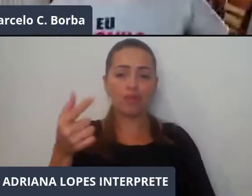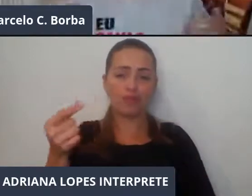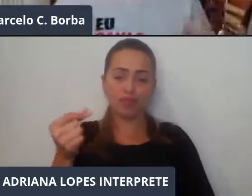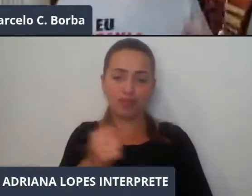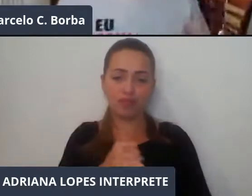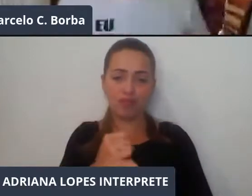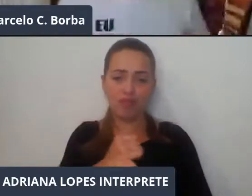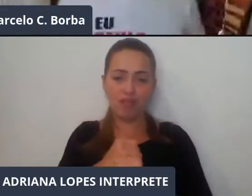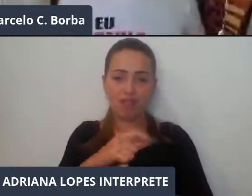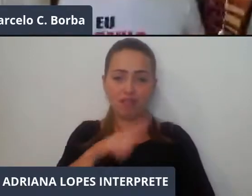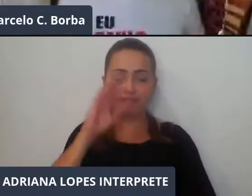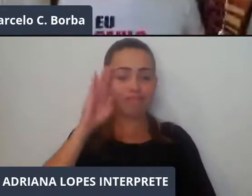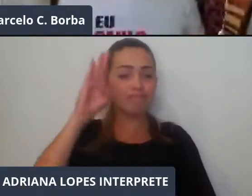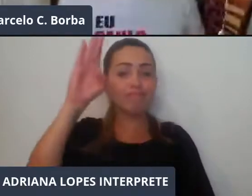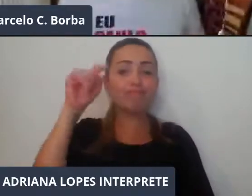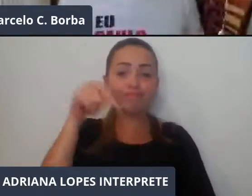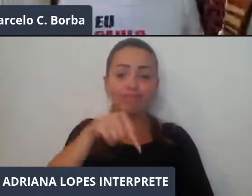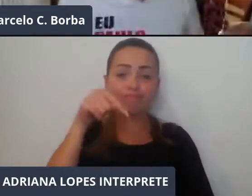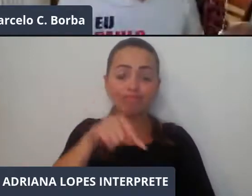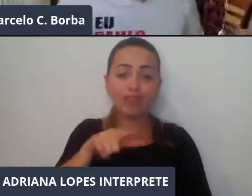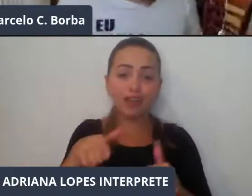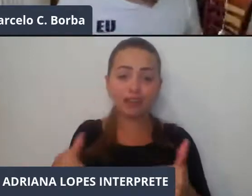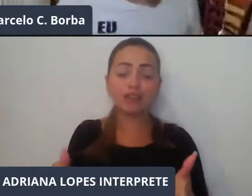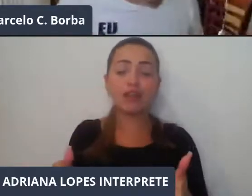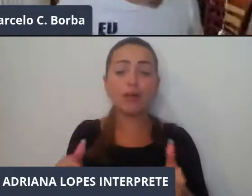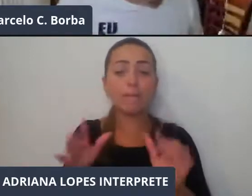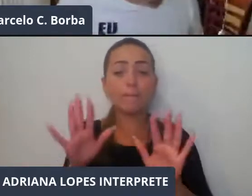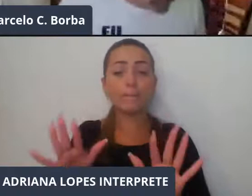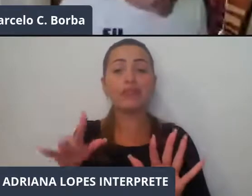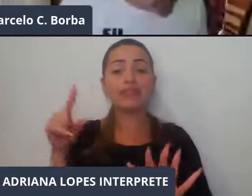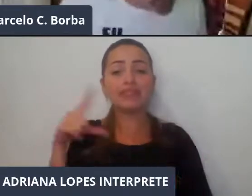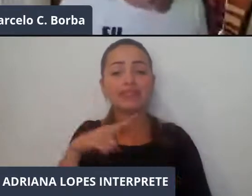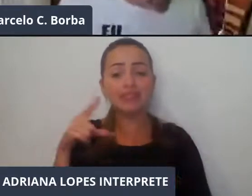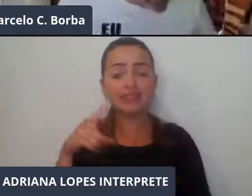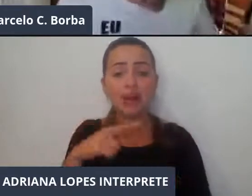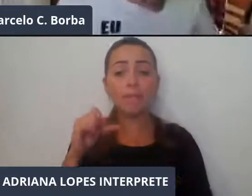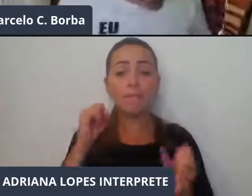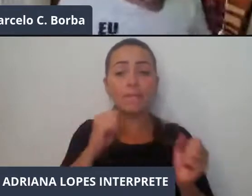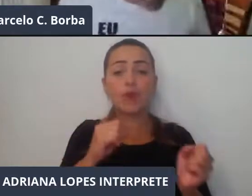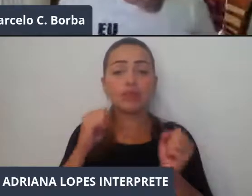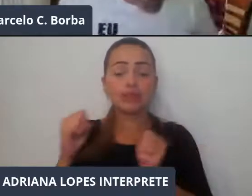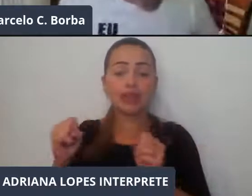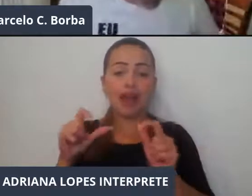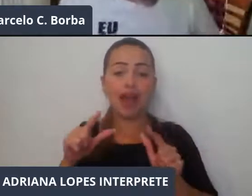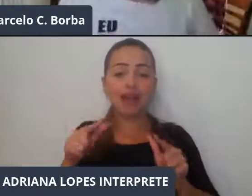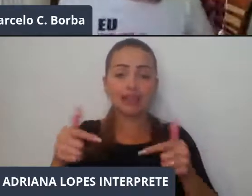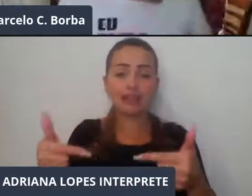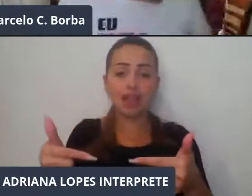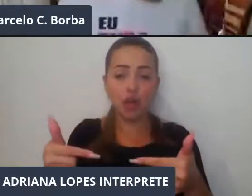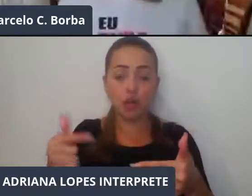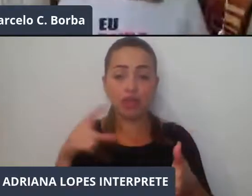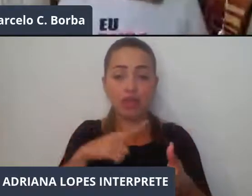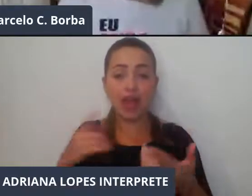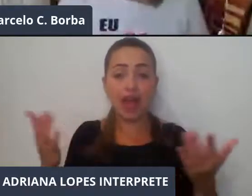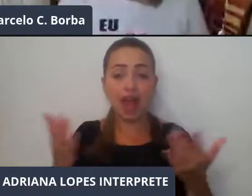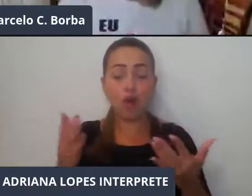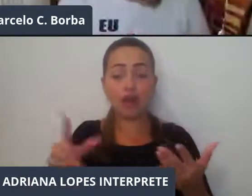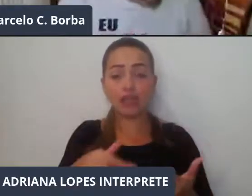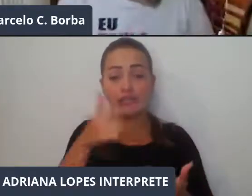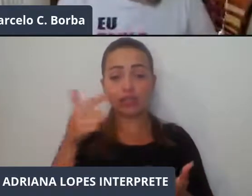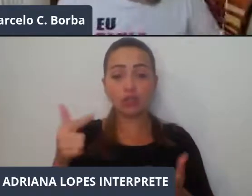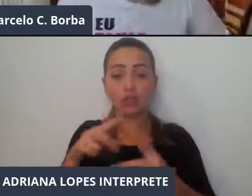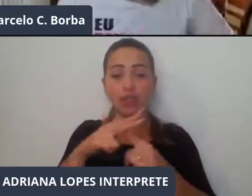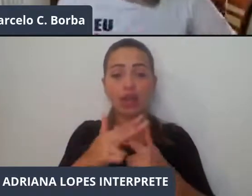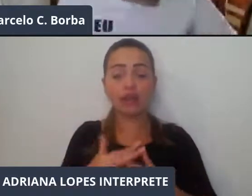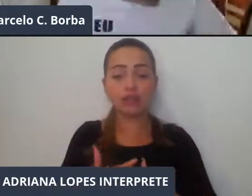ator no sentido de atuar, não é? Então, ele tem um grande poder de ação e está agora na segunda revisão um artigo sobre